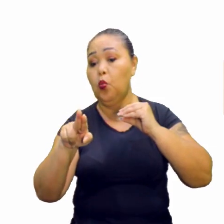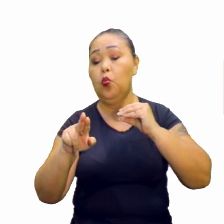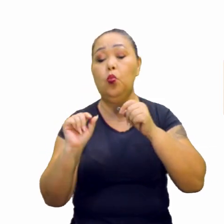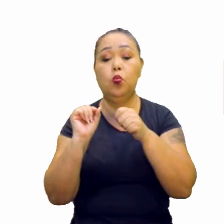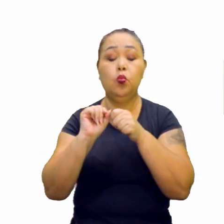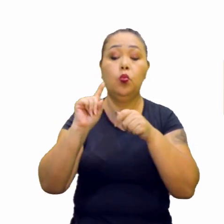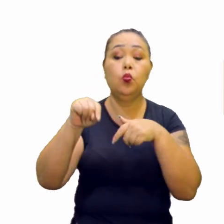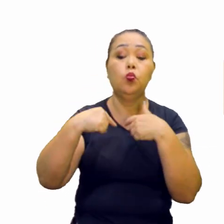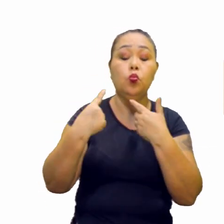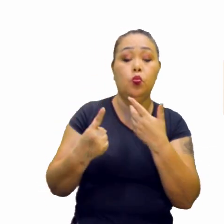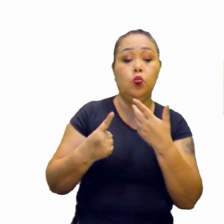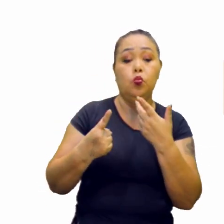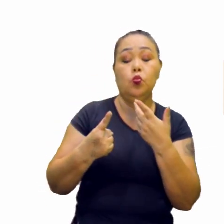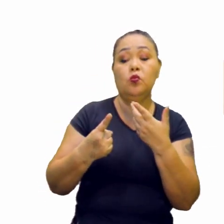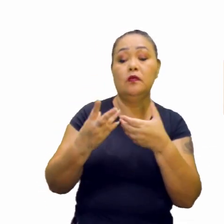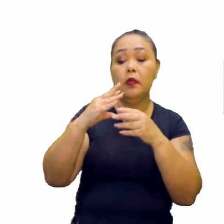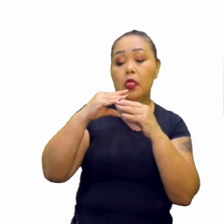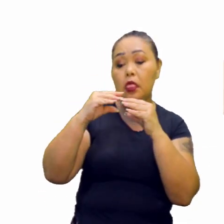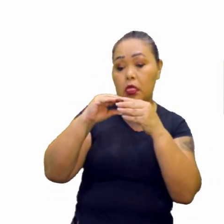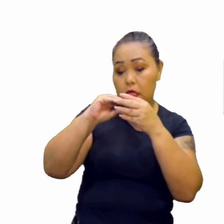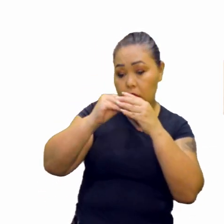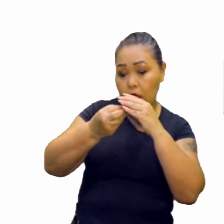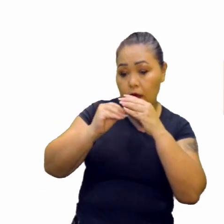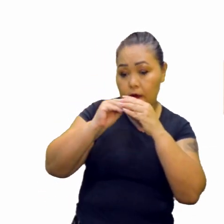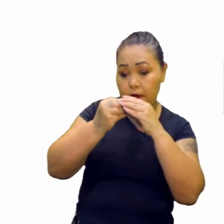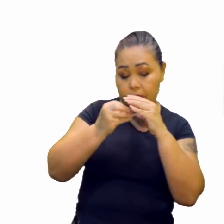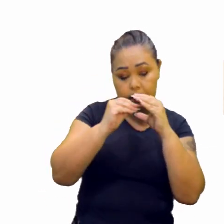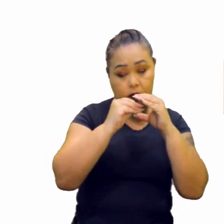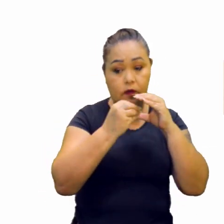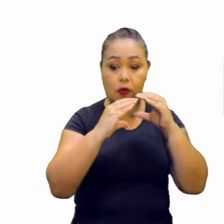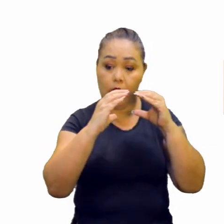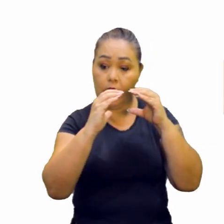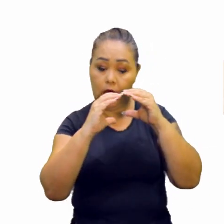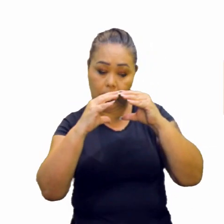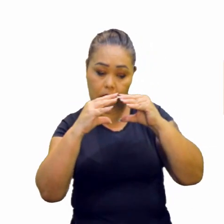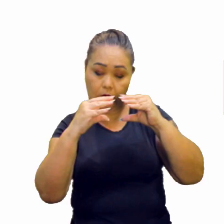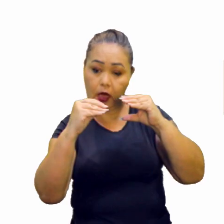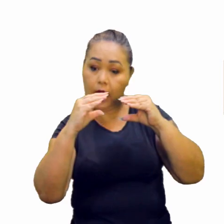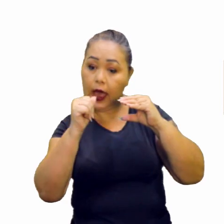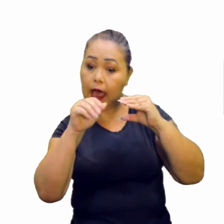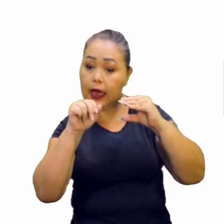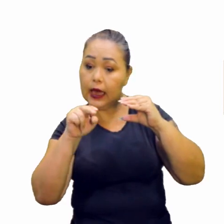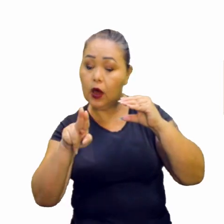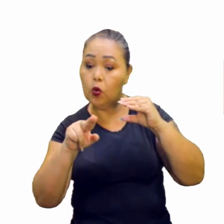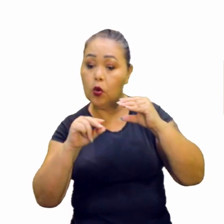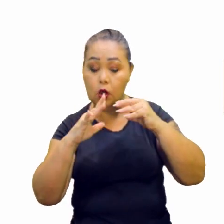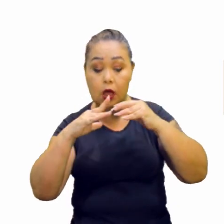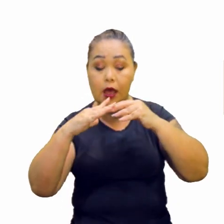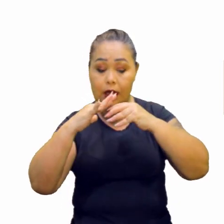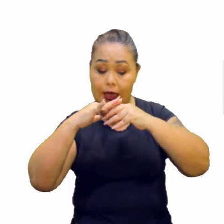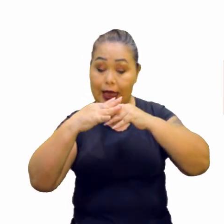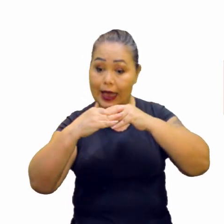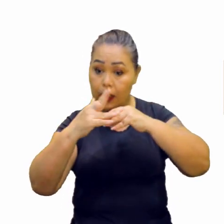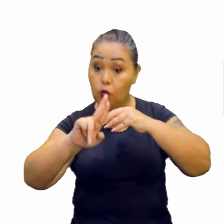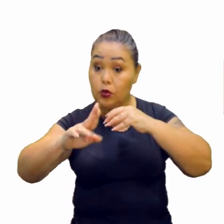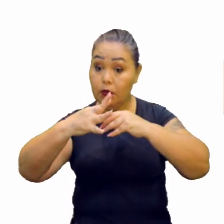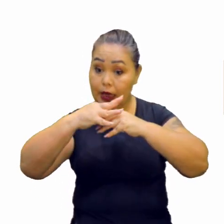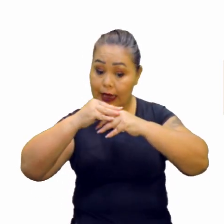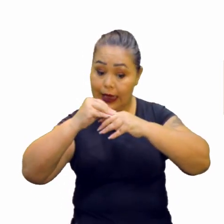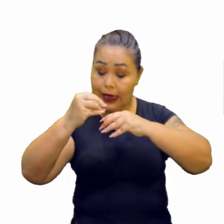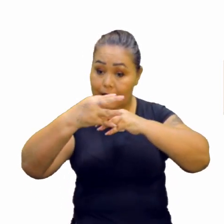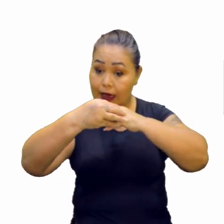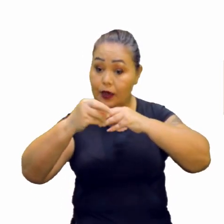da amêndoa quando você vai preparar, porque do cacau nós usamos a casca do cacau, nós